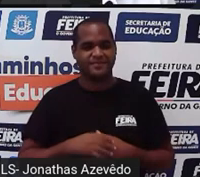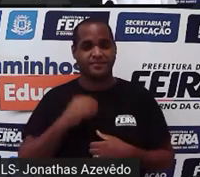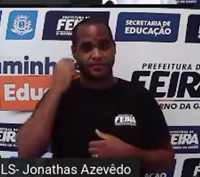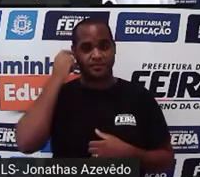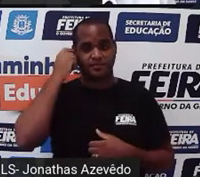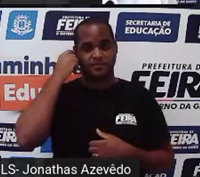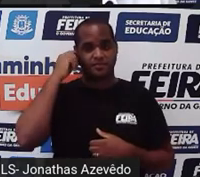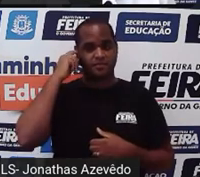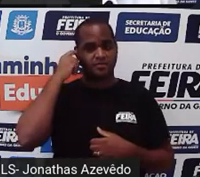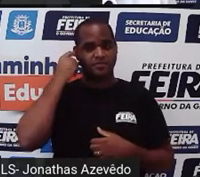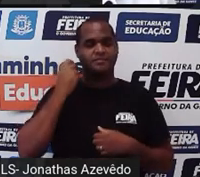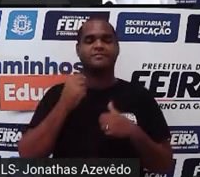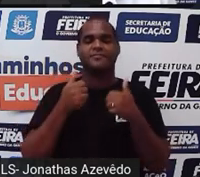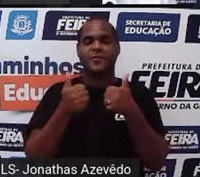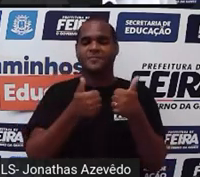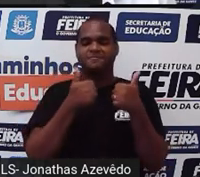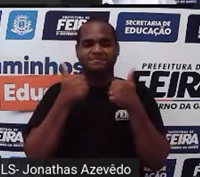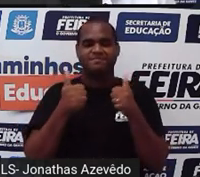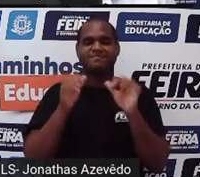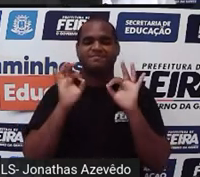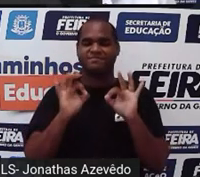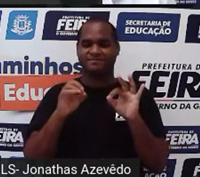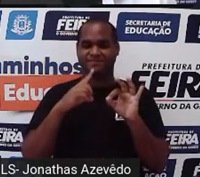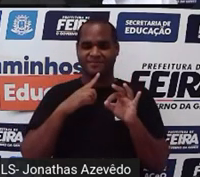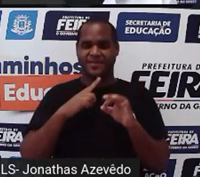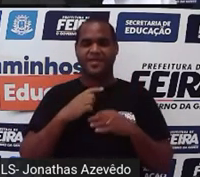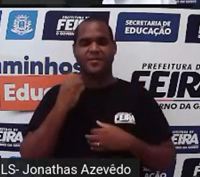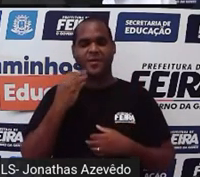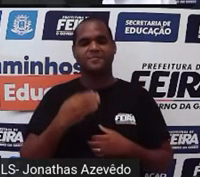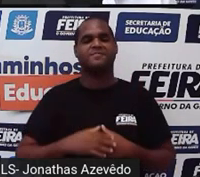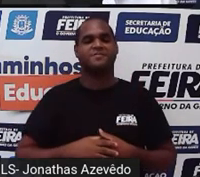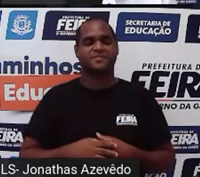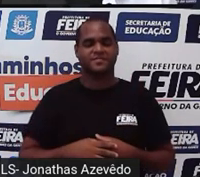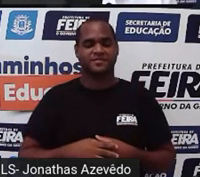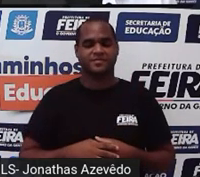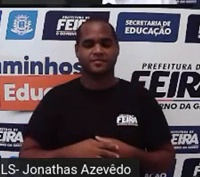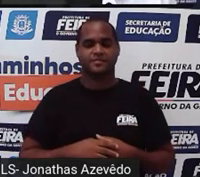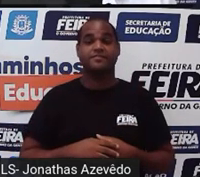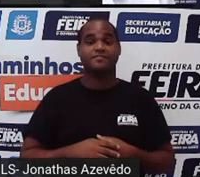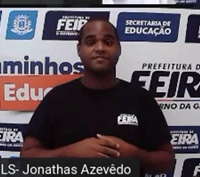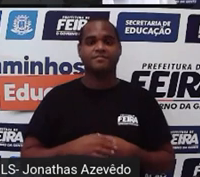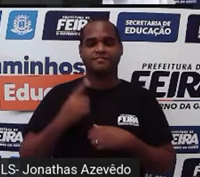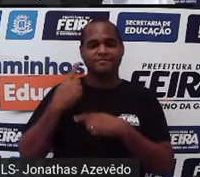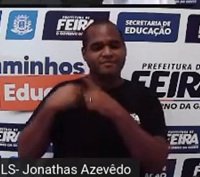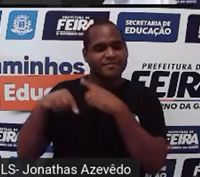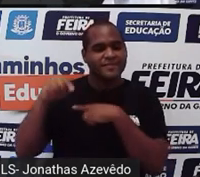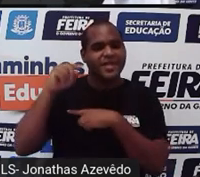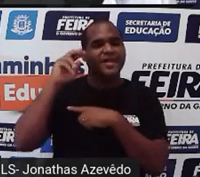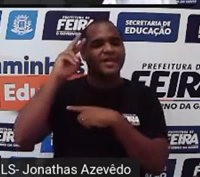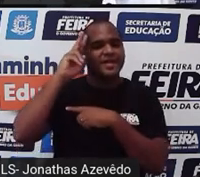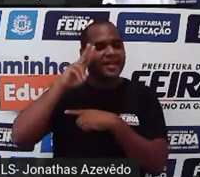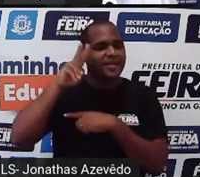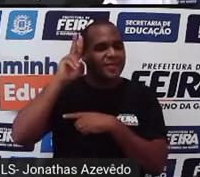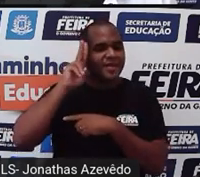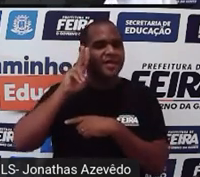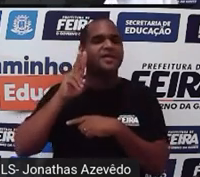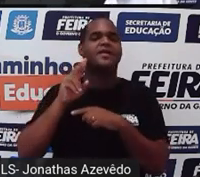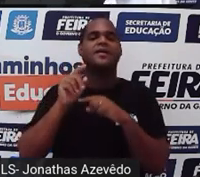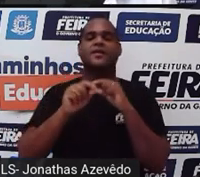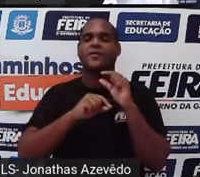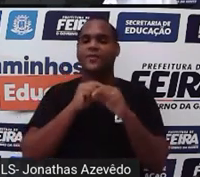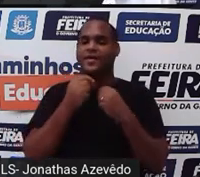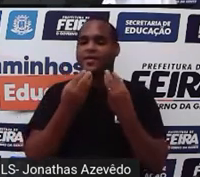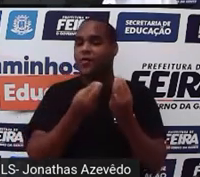bom Tranquilão beleza bom até aqui deu para lembrar das coisas até aqui